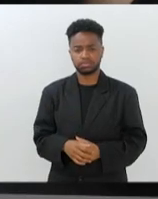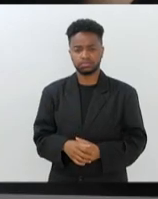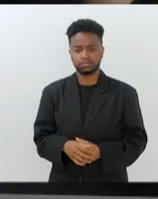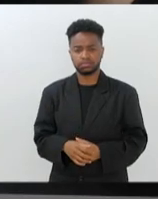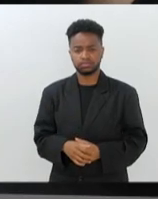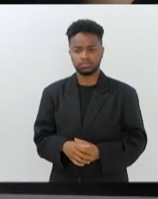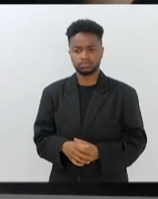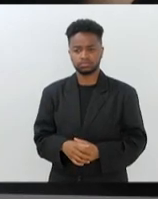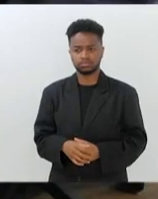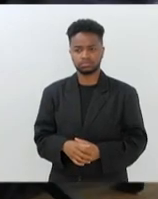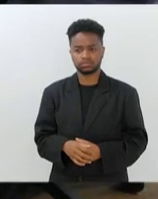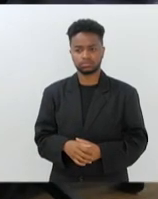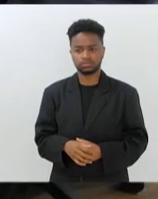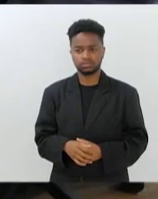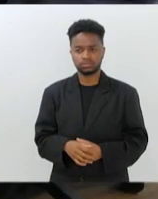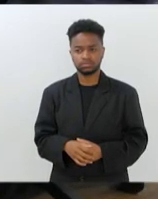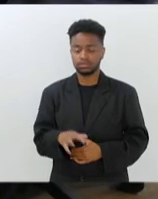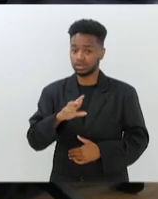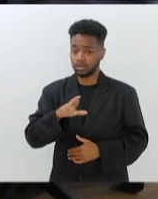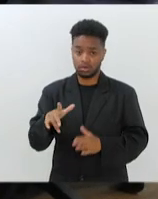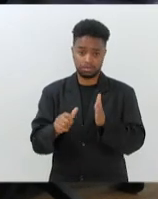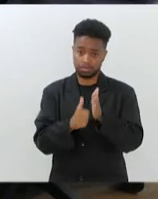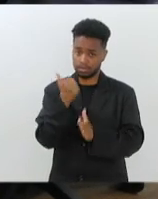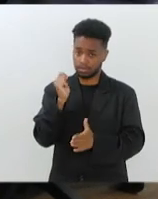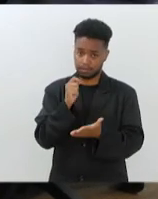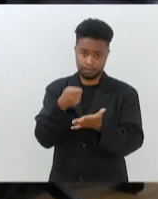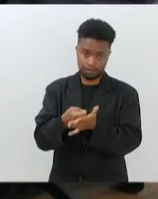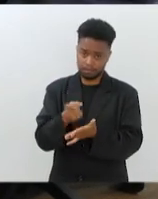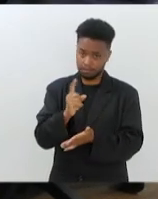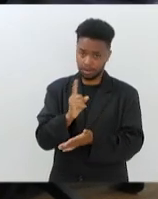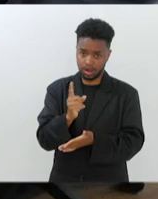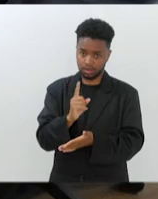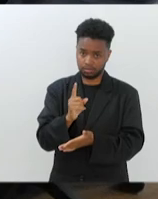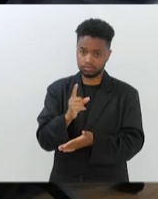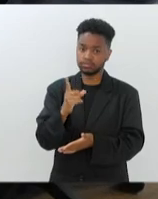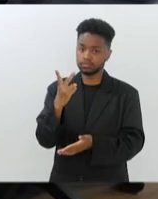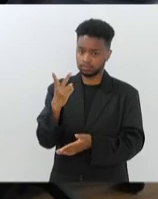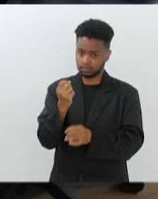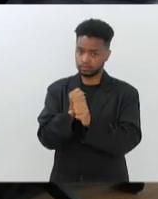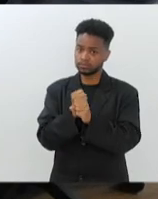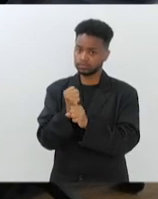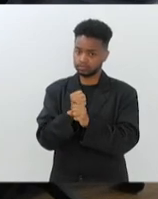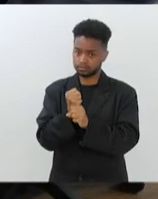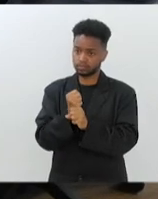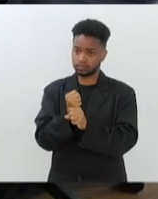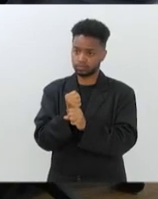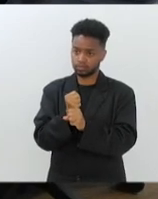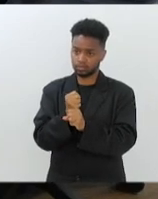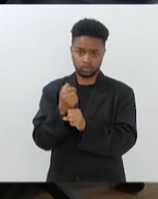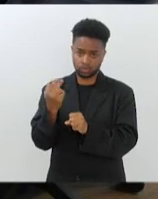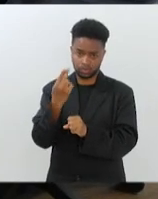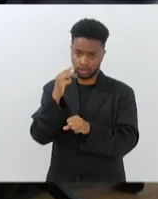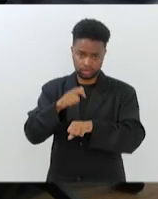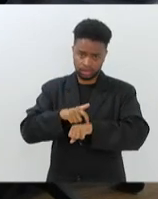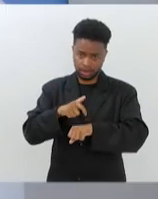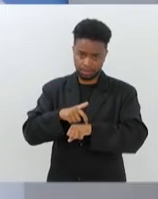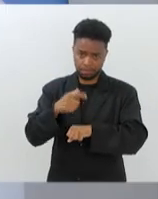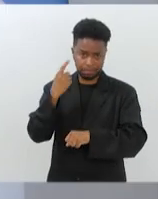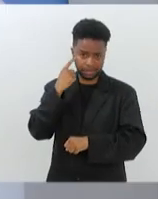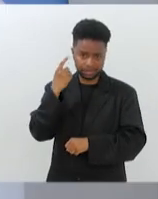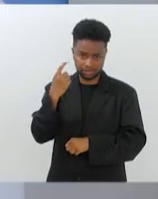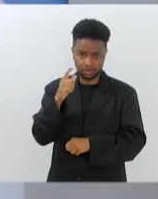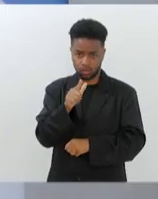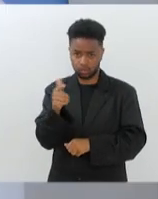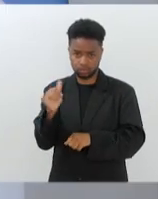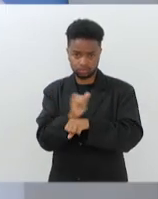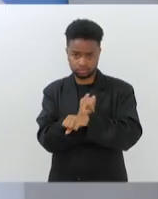novembro não é a primeira vez que a cedai patrocina o camarote kem não houve tempo de Patrocinar de um ano pro outro de pensar numa outra